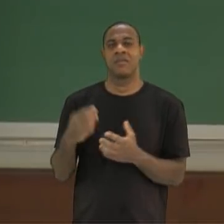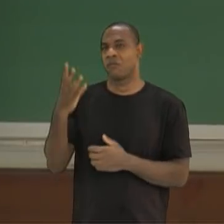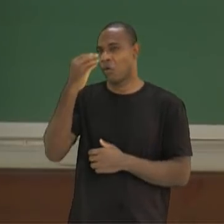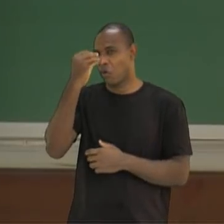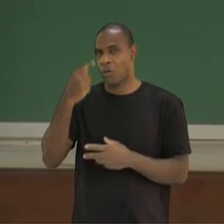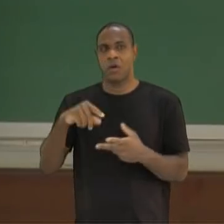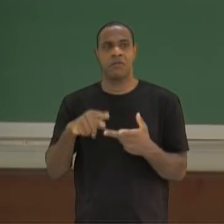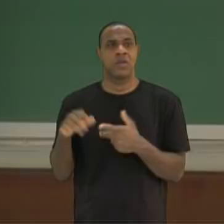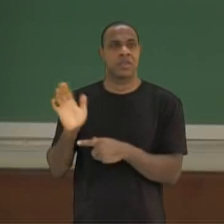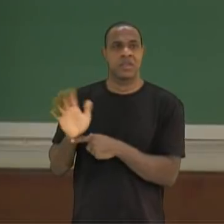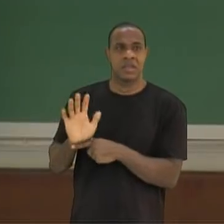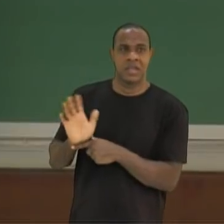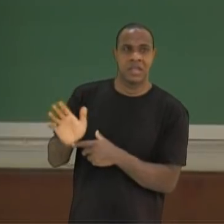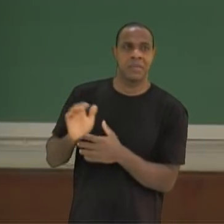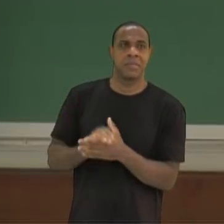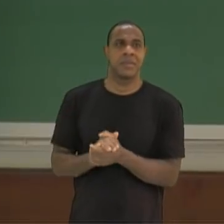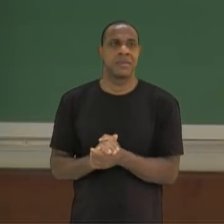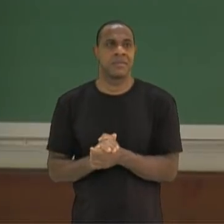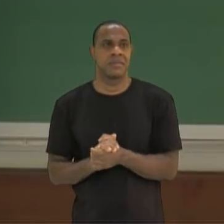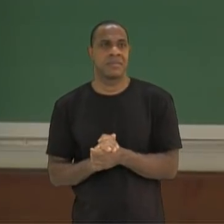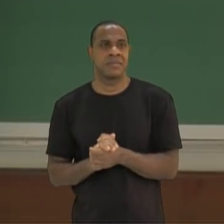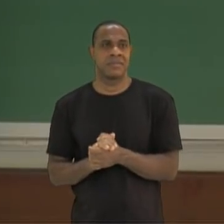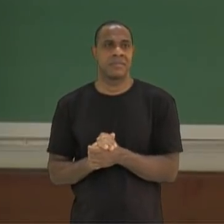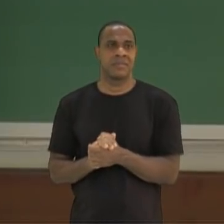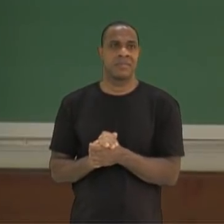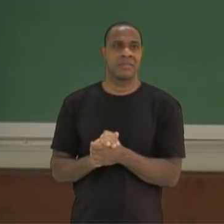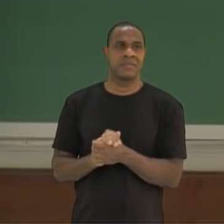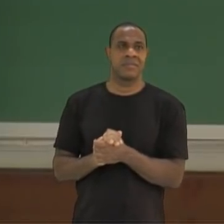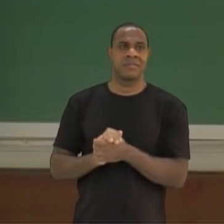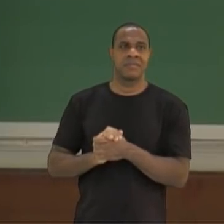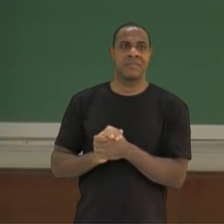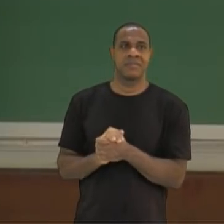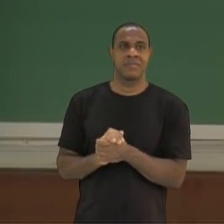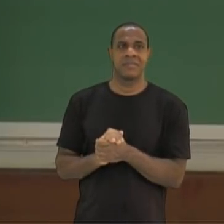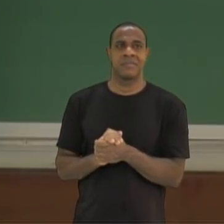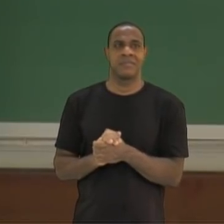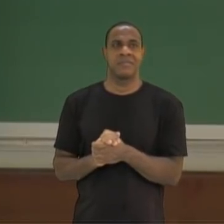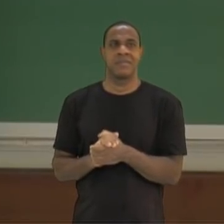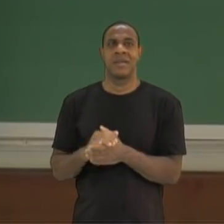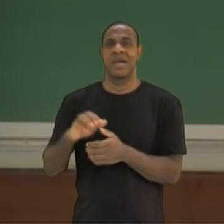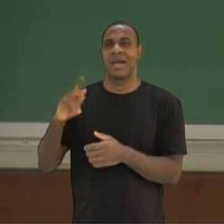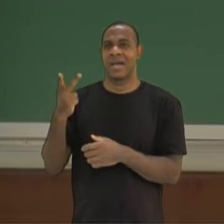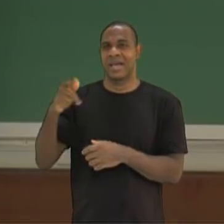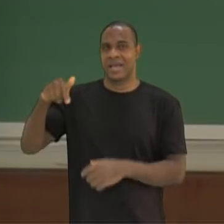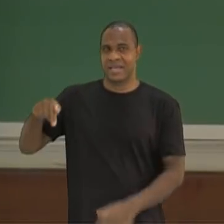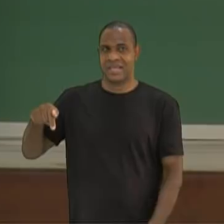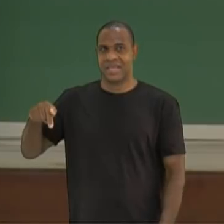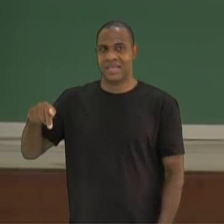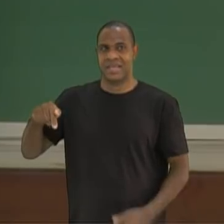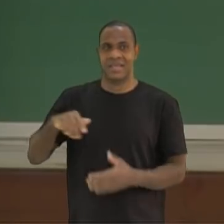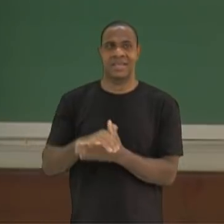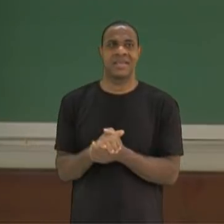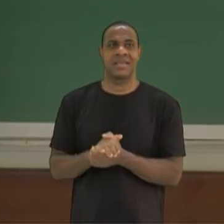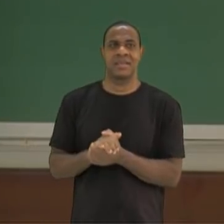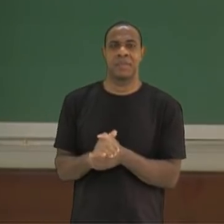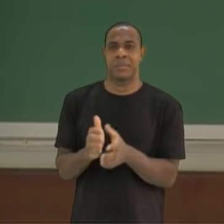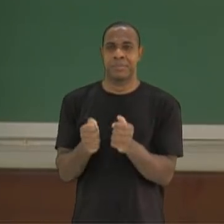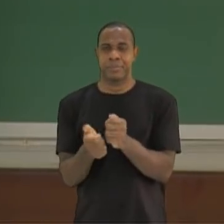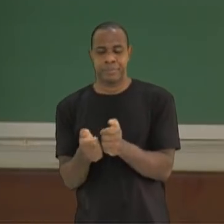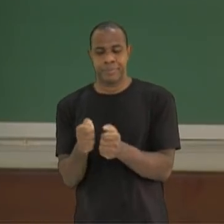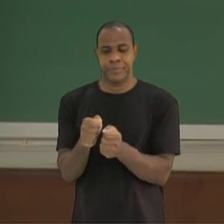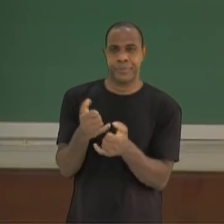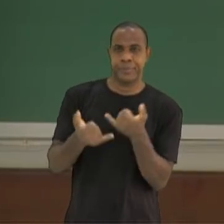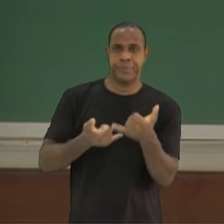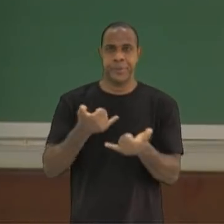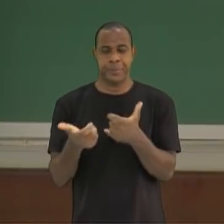Photography. As comics, lembra que a gente viu as comics, as HQ? Electronic games, acredita que os